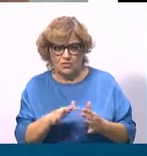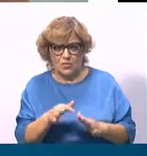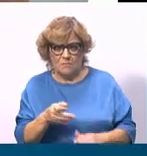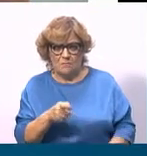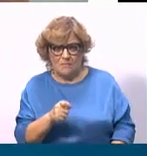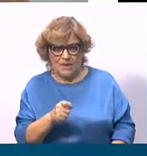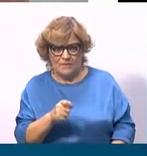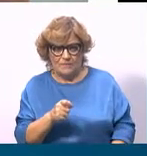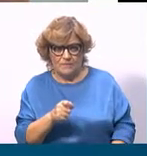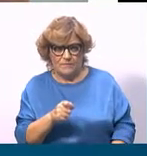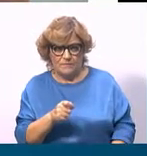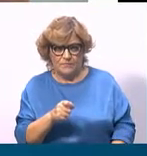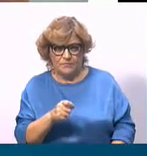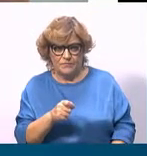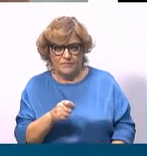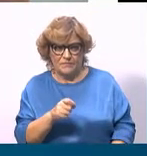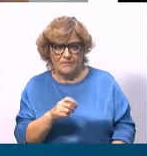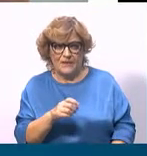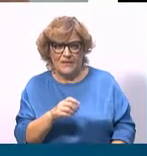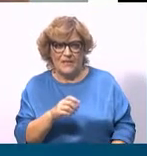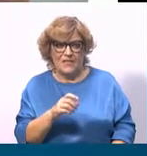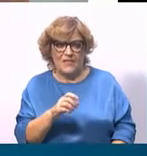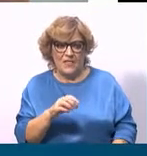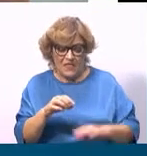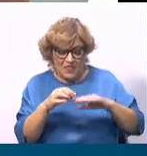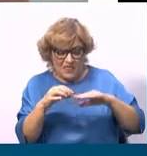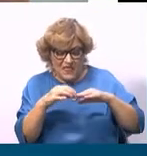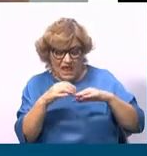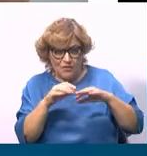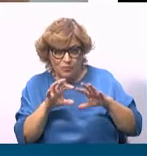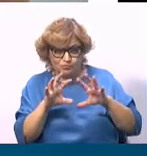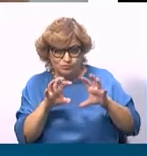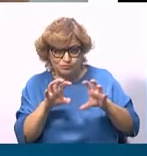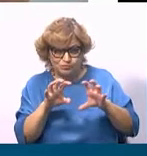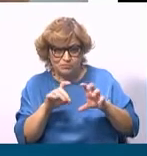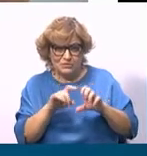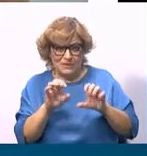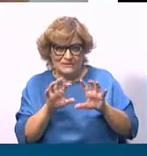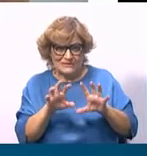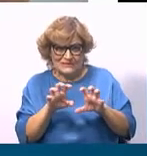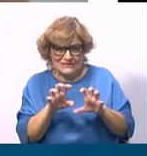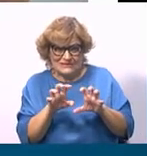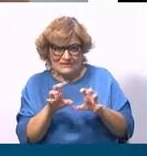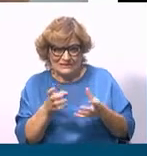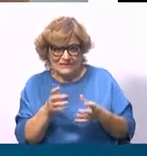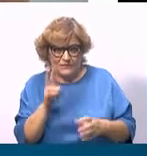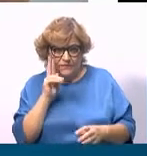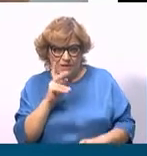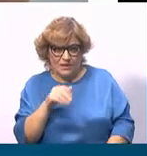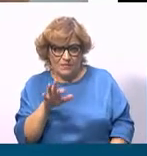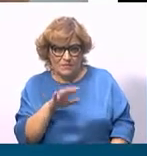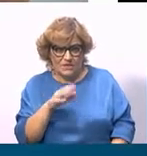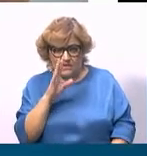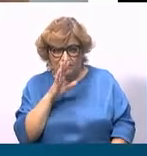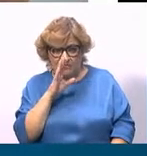pé, os dedos em garra, os chamados dedos em garra, como eu estou agora aqui a tentar fazer esta visualização para a imagem, se